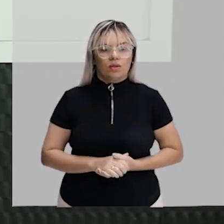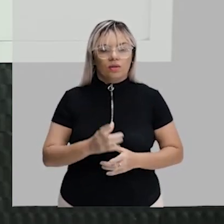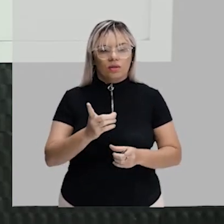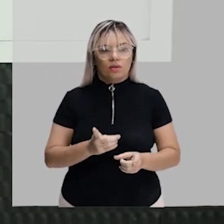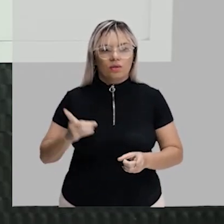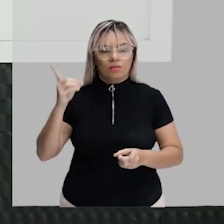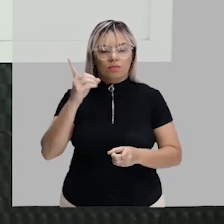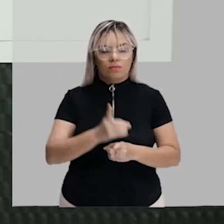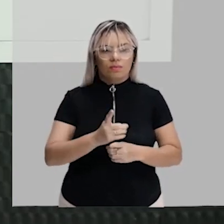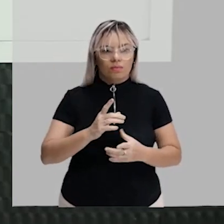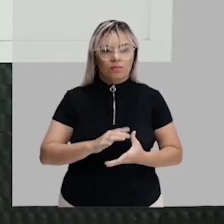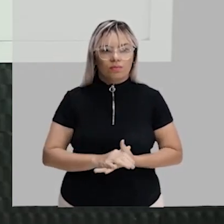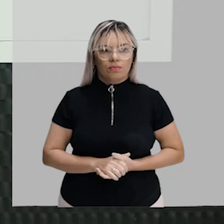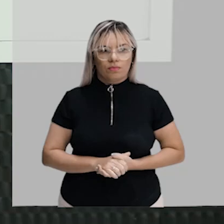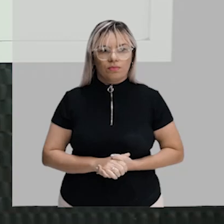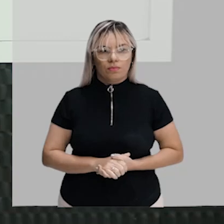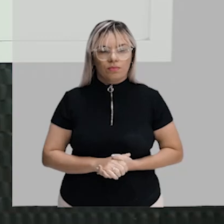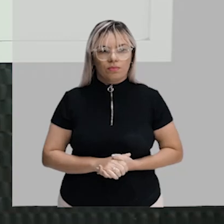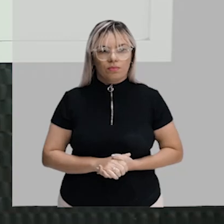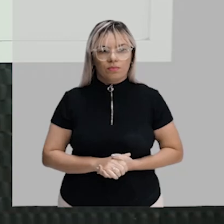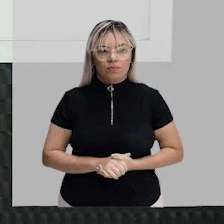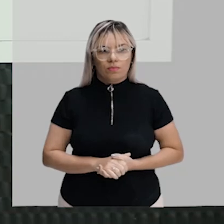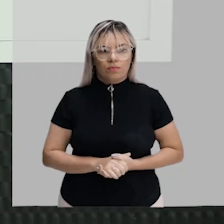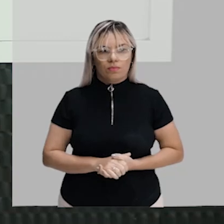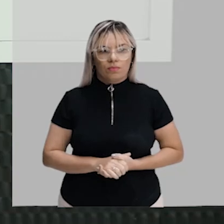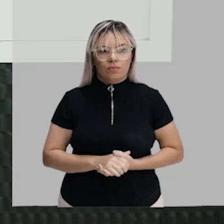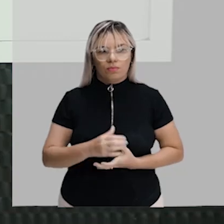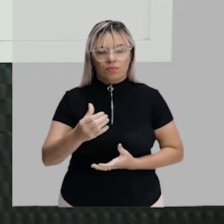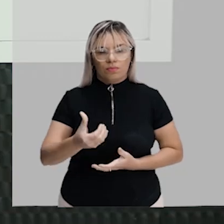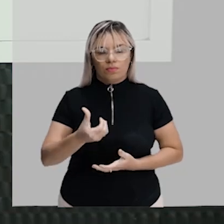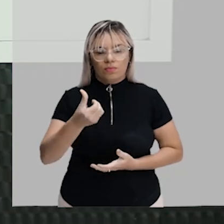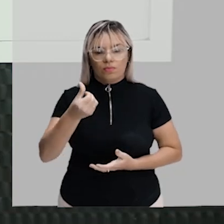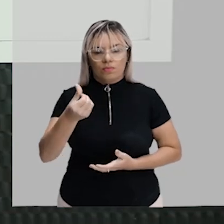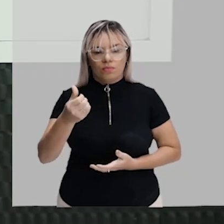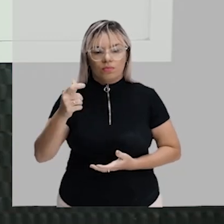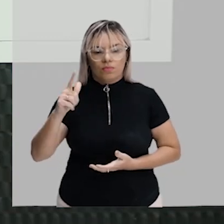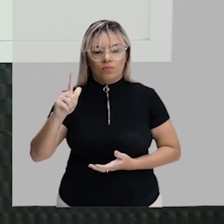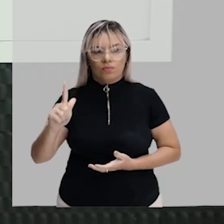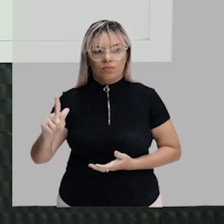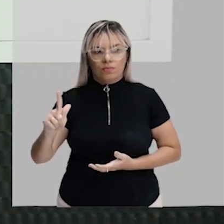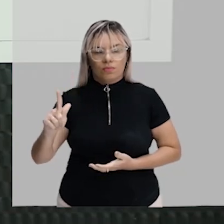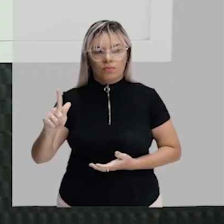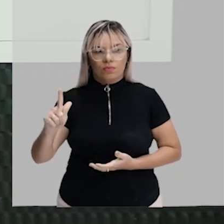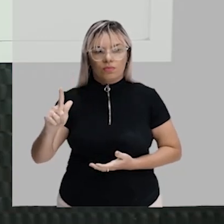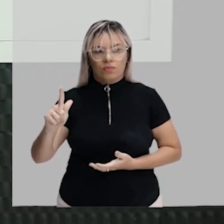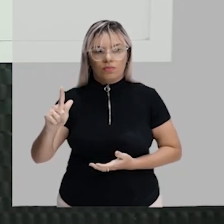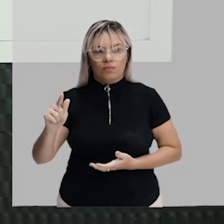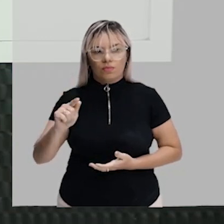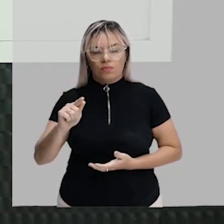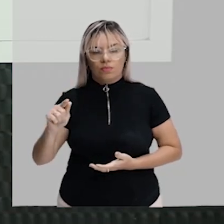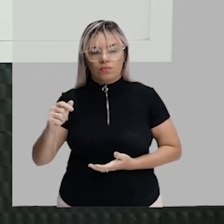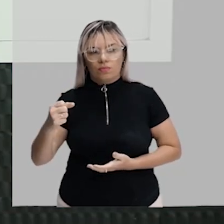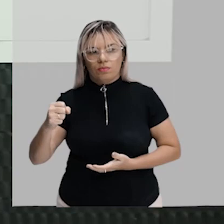encontrar que ele consome 6 gramas de sódio.